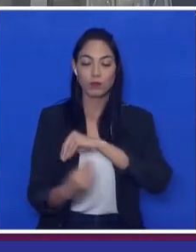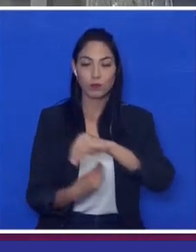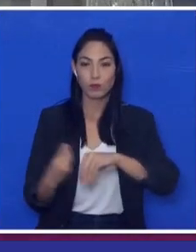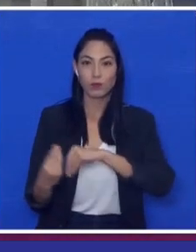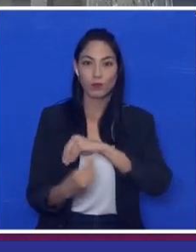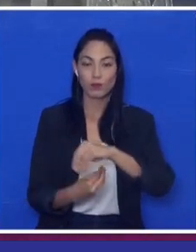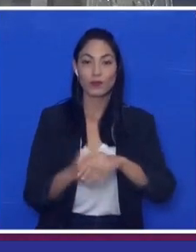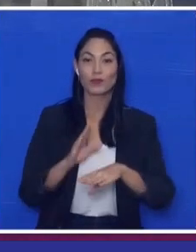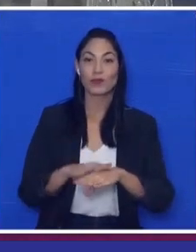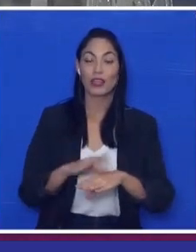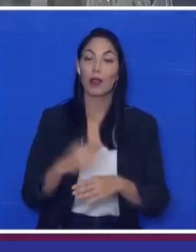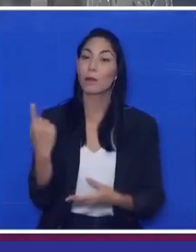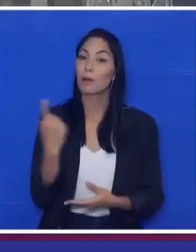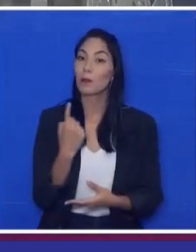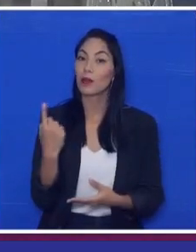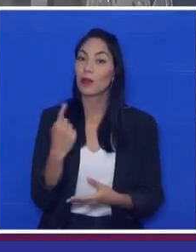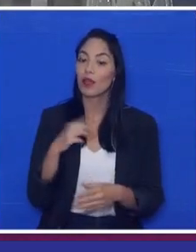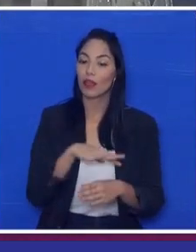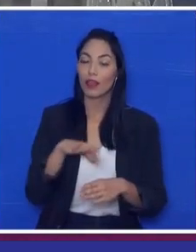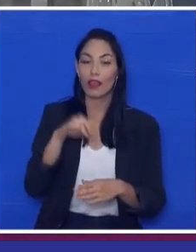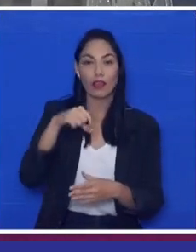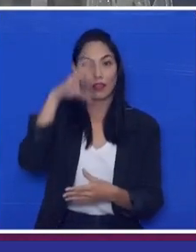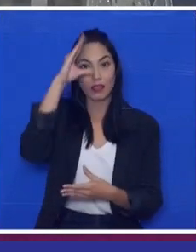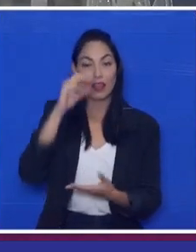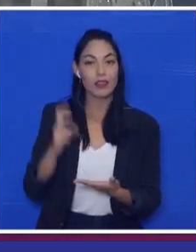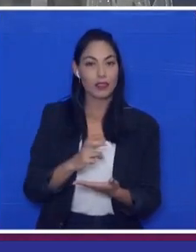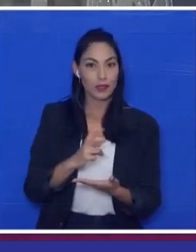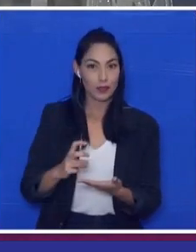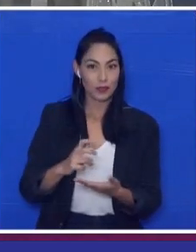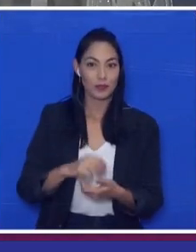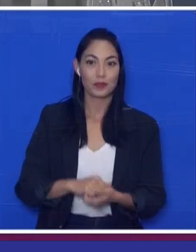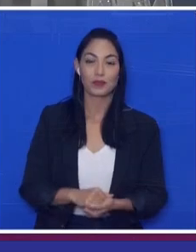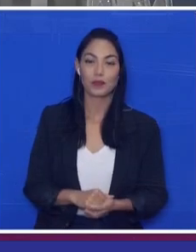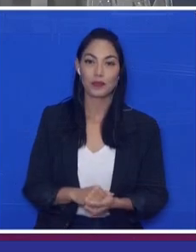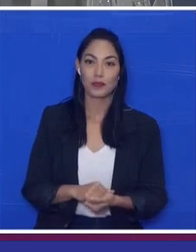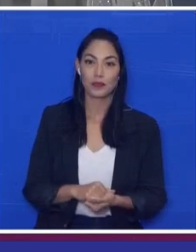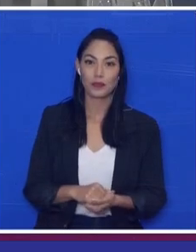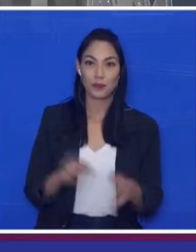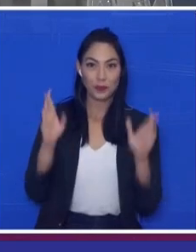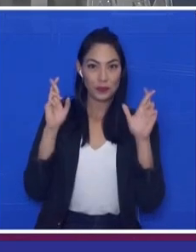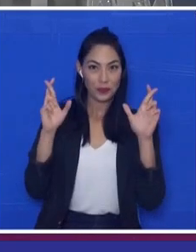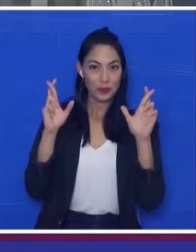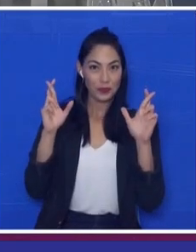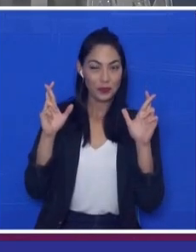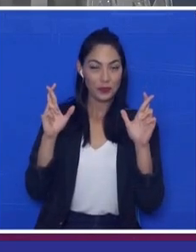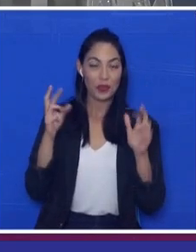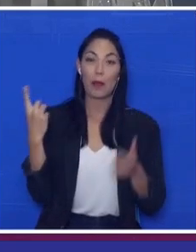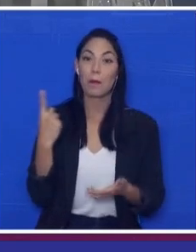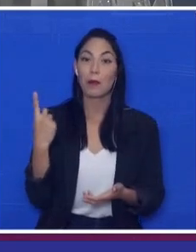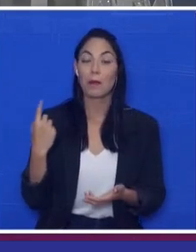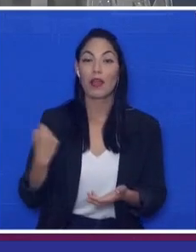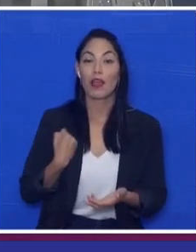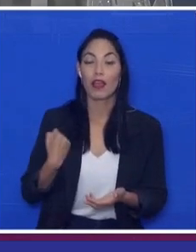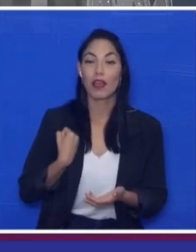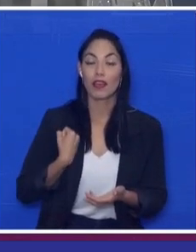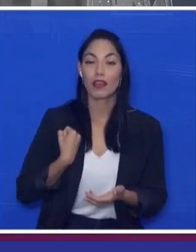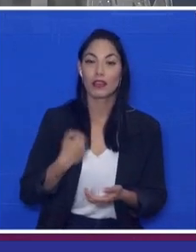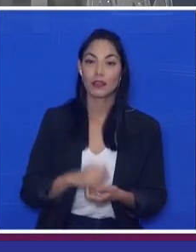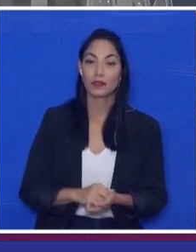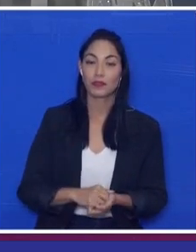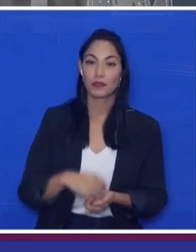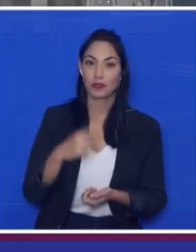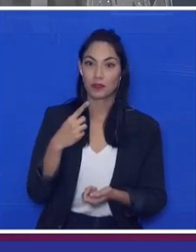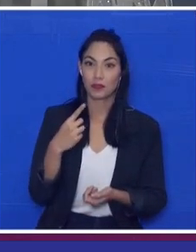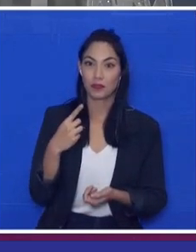embaralhando as bolas para o nosso primeiro sorteio desta noite, a quina. Já estamos na expectativa do primeiro número, bola sorteada,